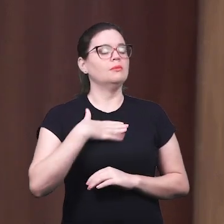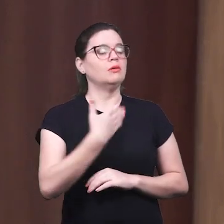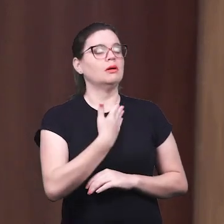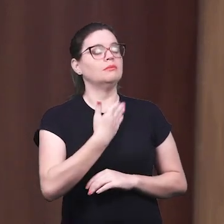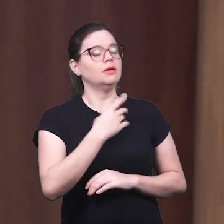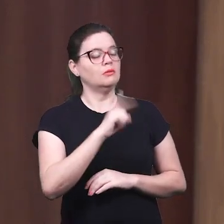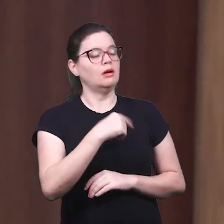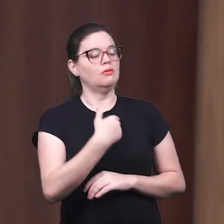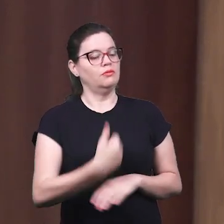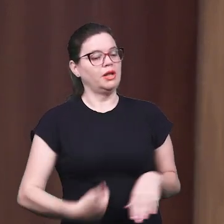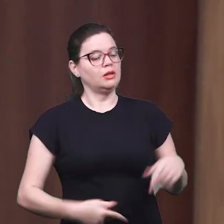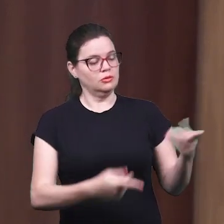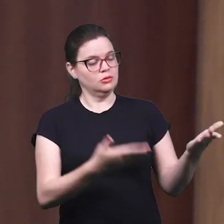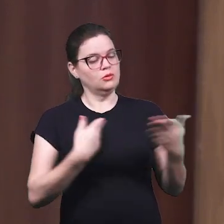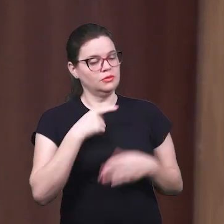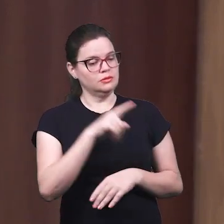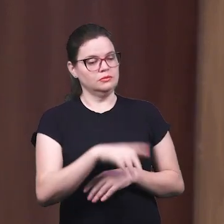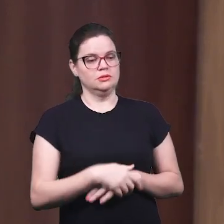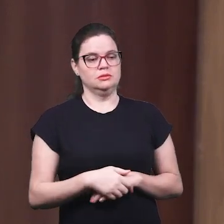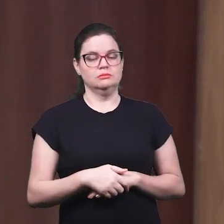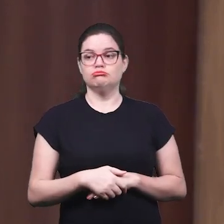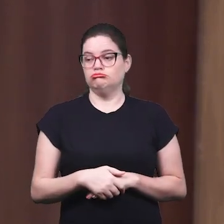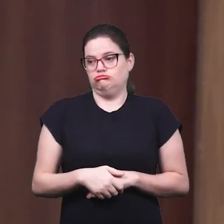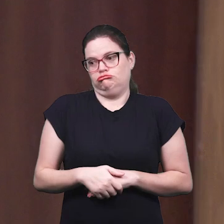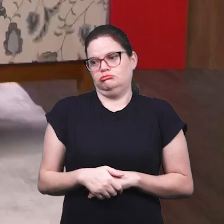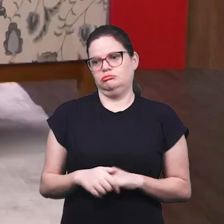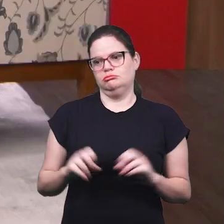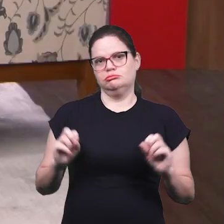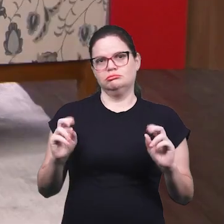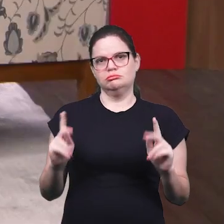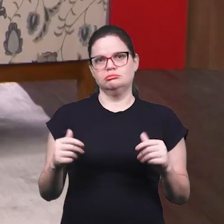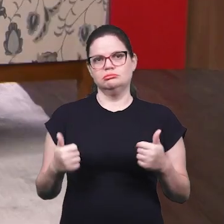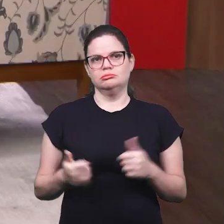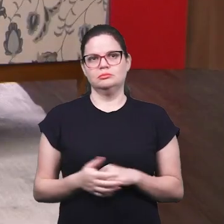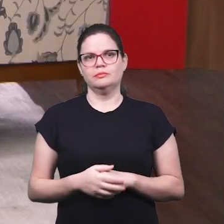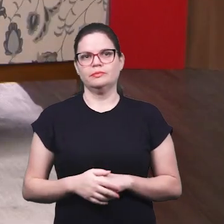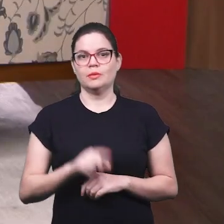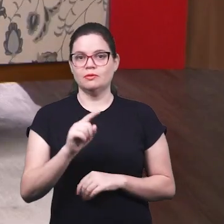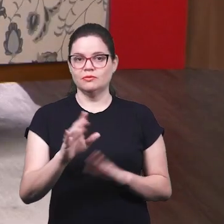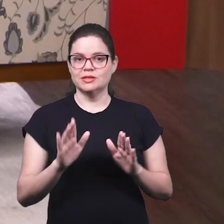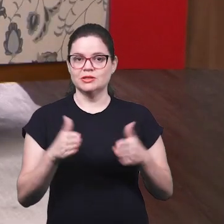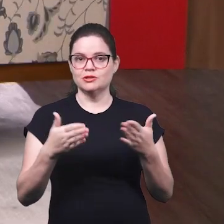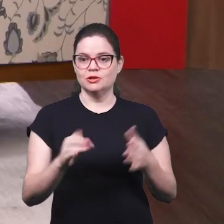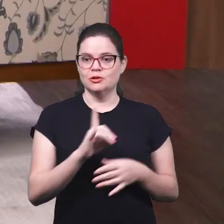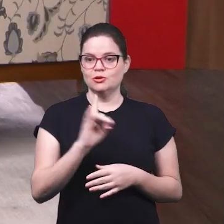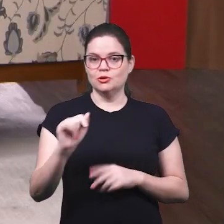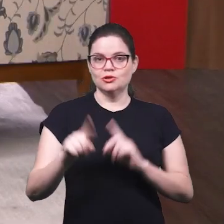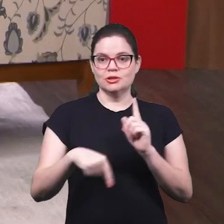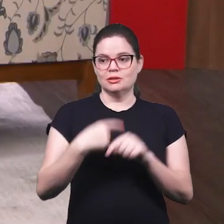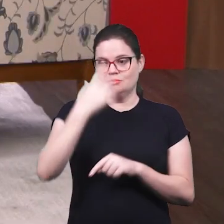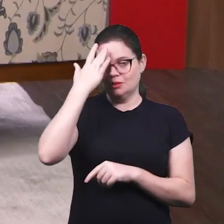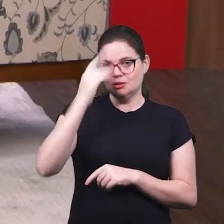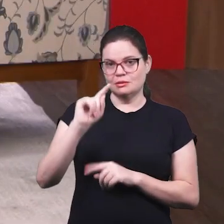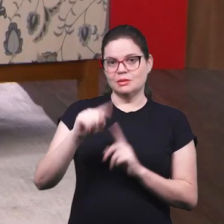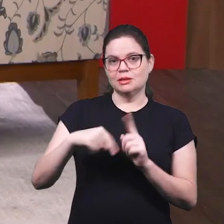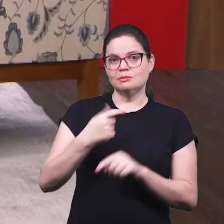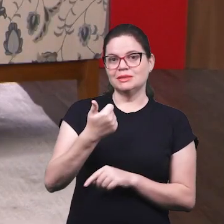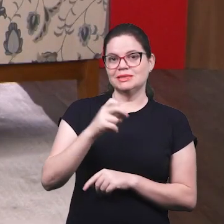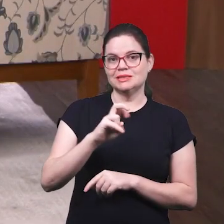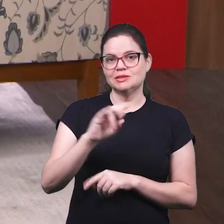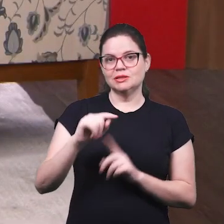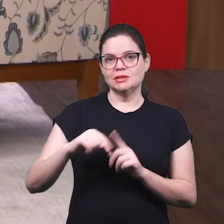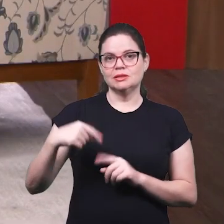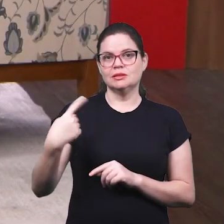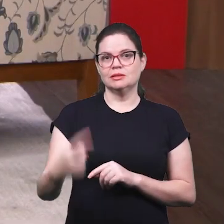amigo, você é meu convidado. Assim. O governador... Chegou num dia, no outro dia já estava dentro do Palácio do Governador. 15 dias depois.